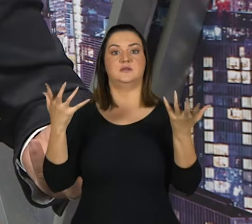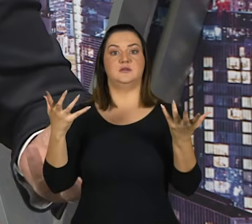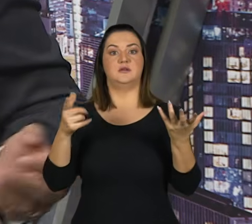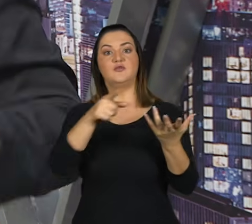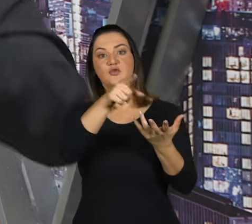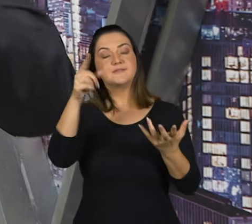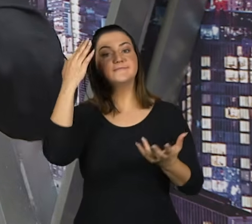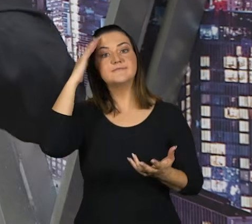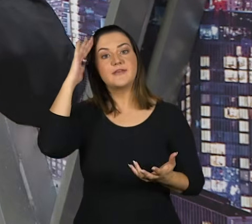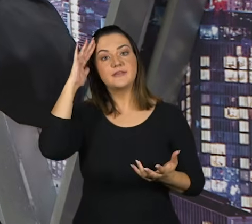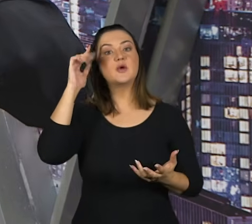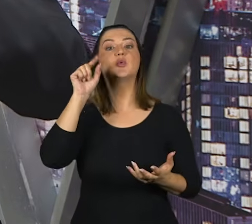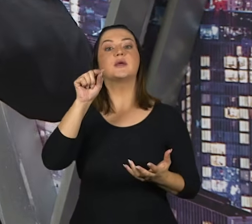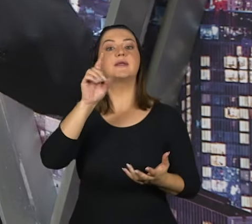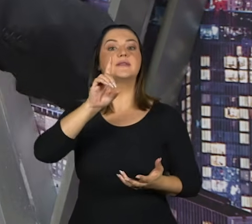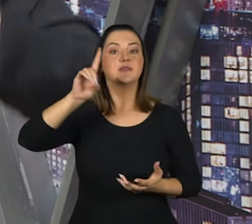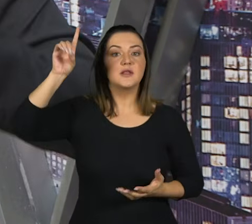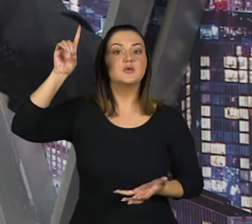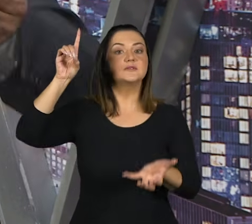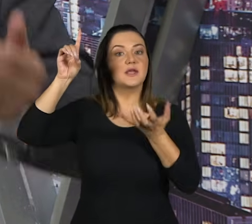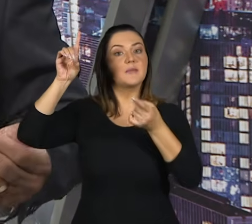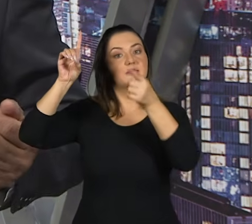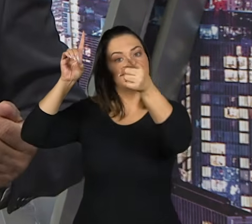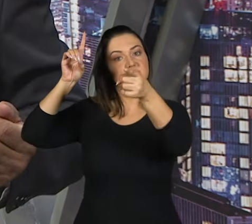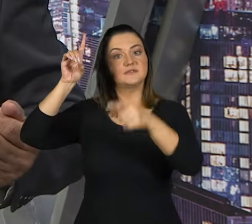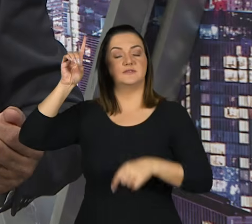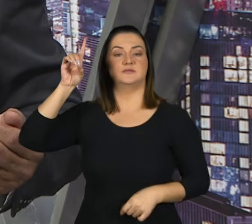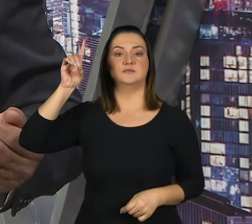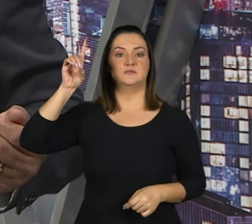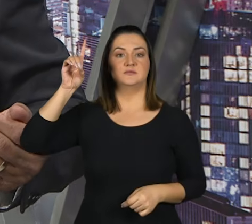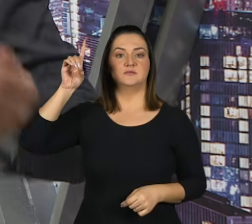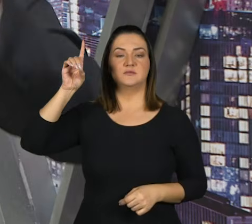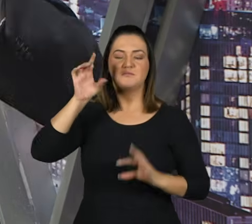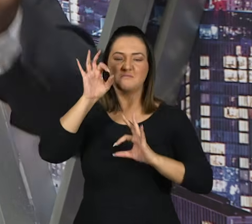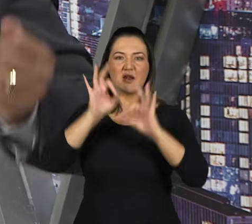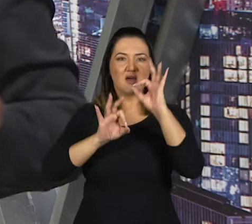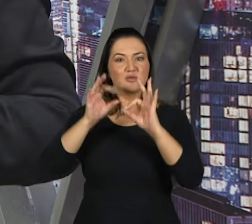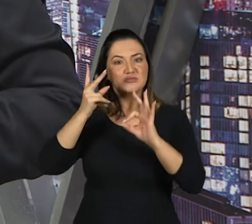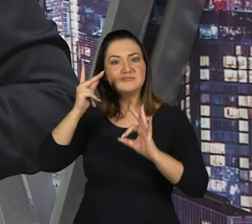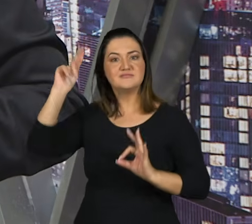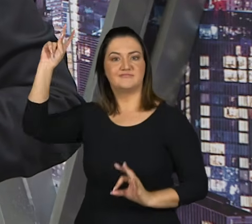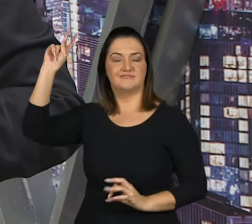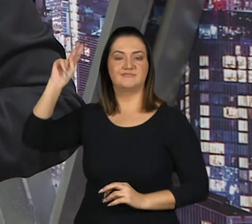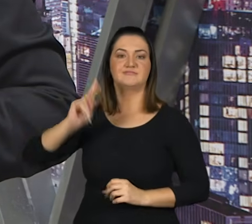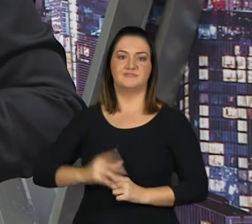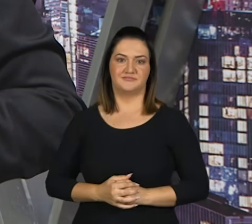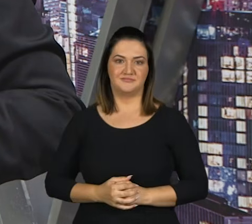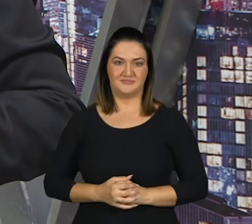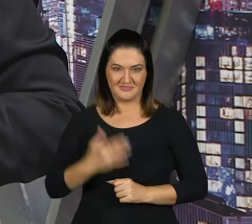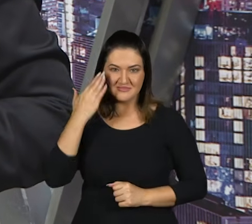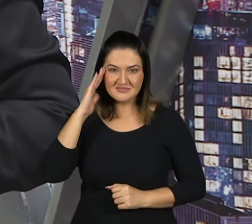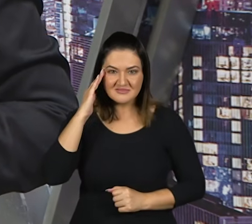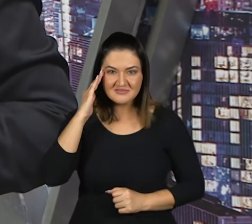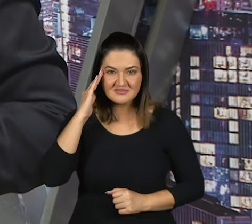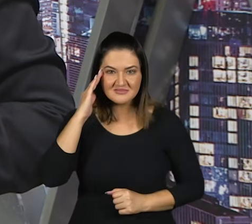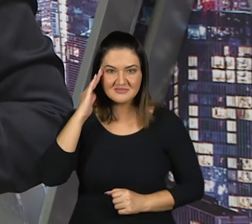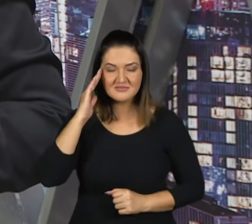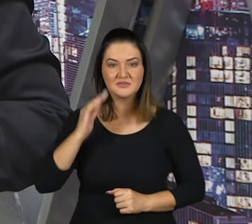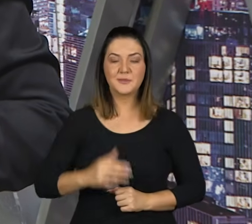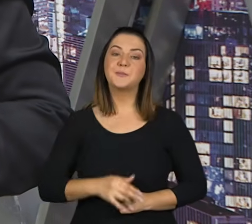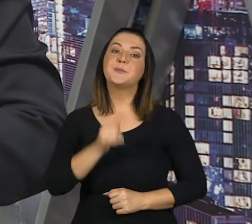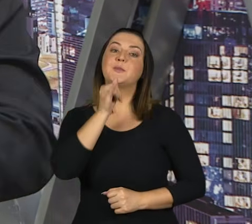minha filha, é para você entender o que Deus tem para você, o plano de Deus para você, entendeu ou